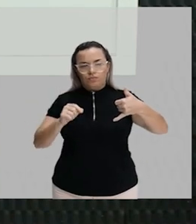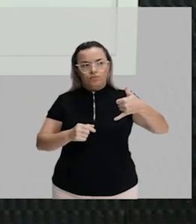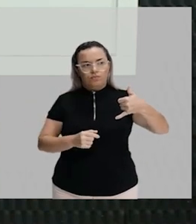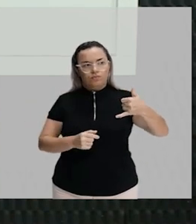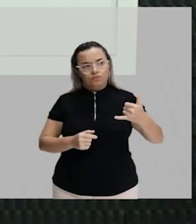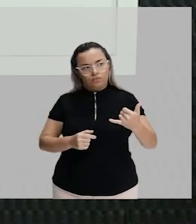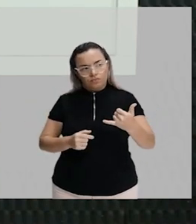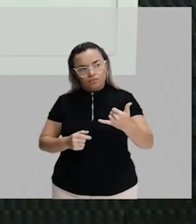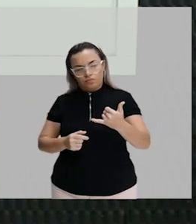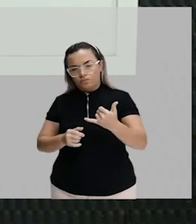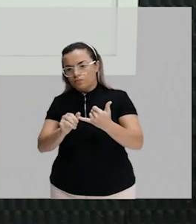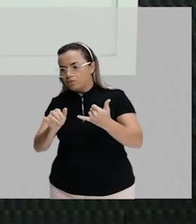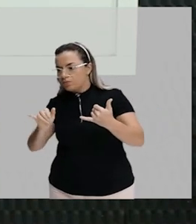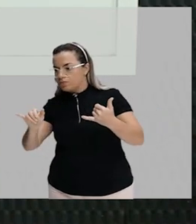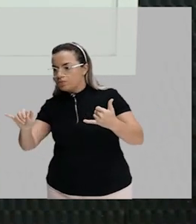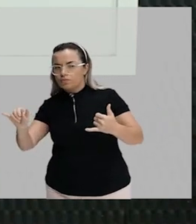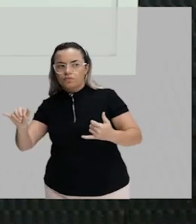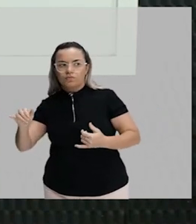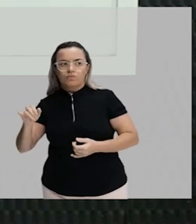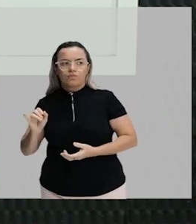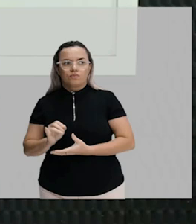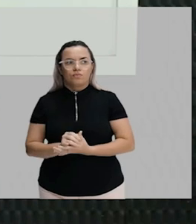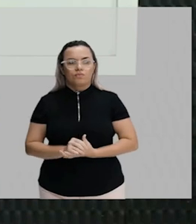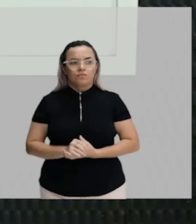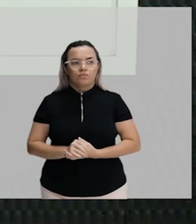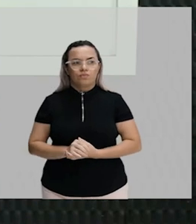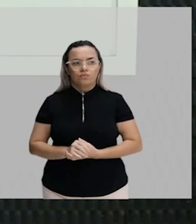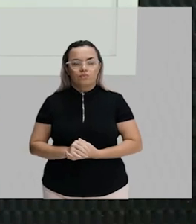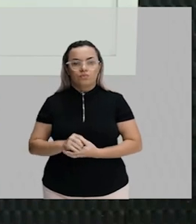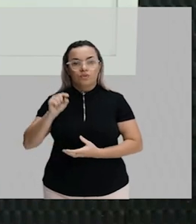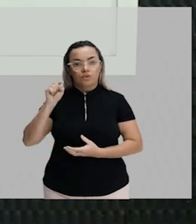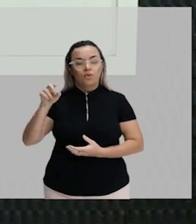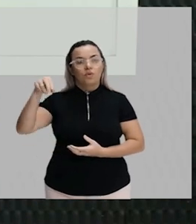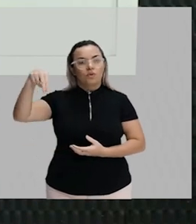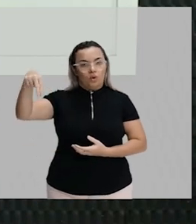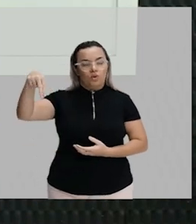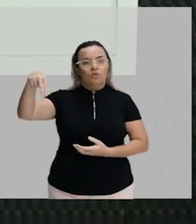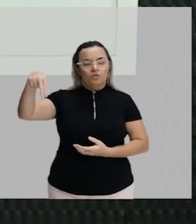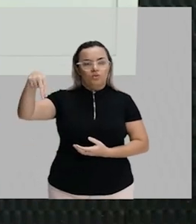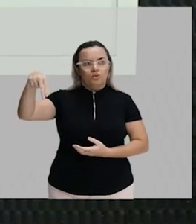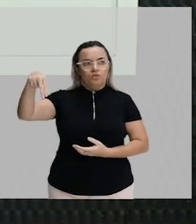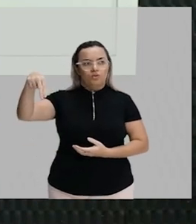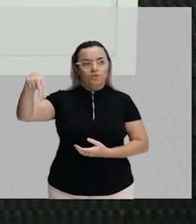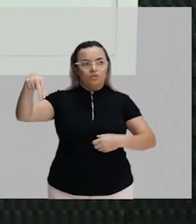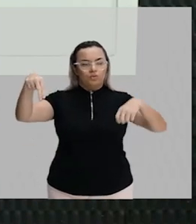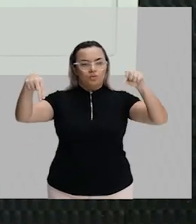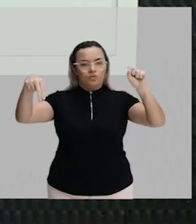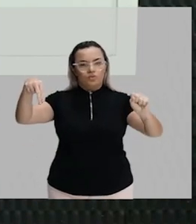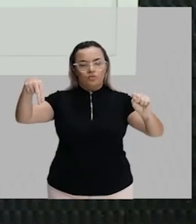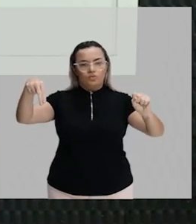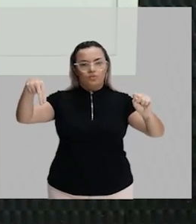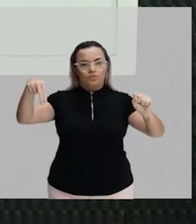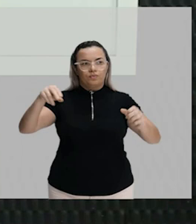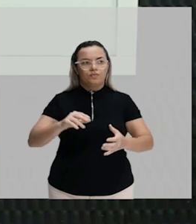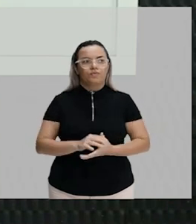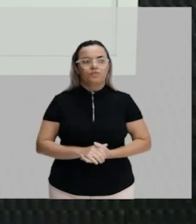ou seja esse lado aqui ele é o norte e este é o sul